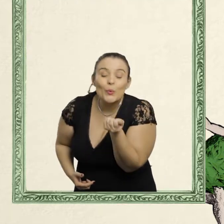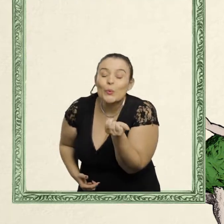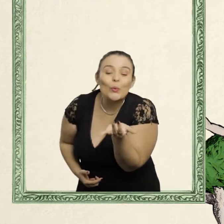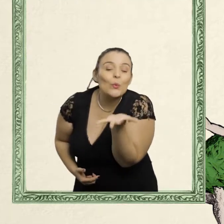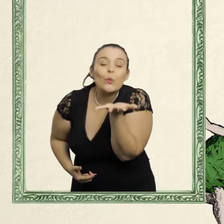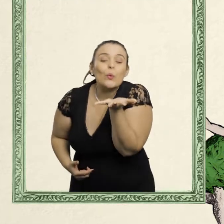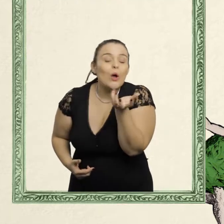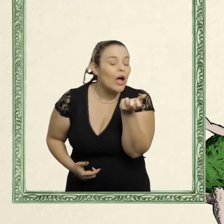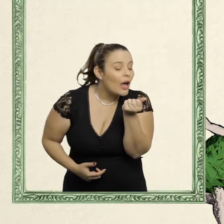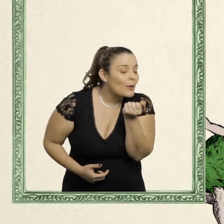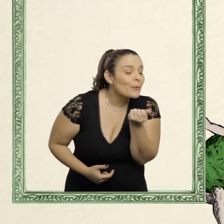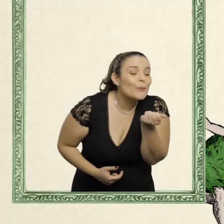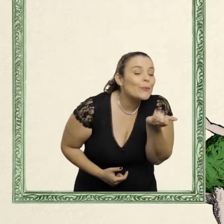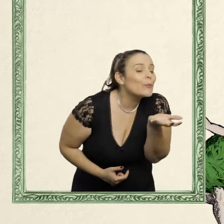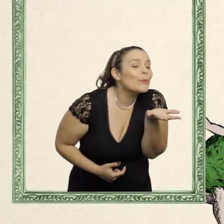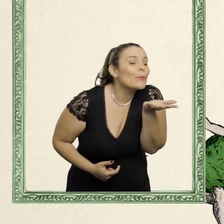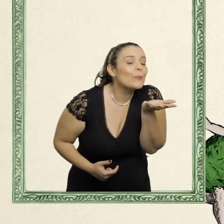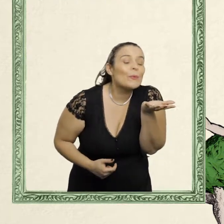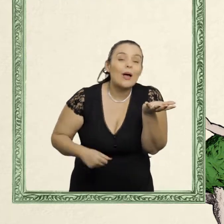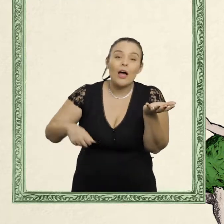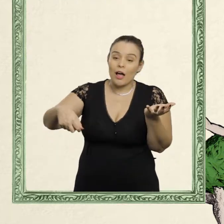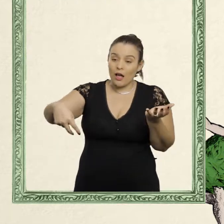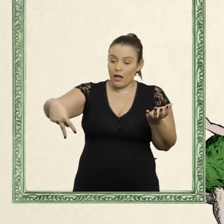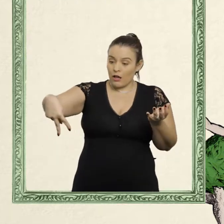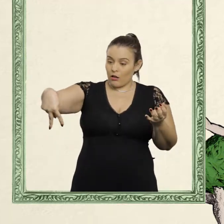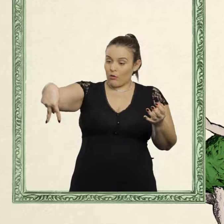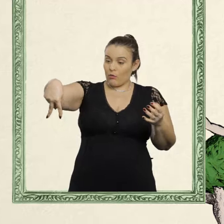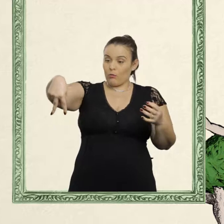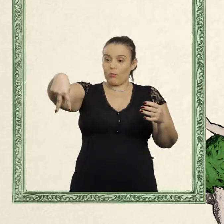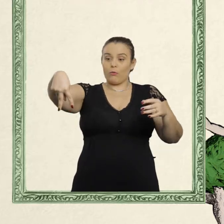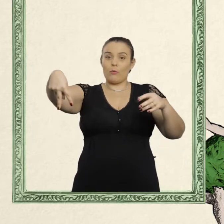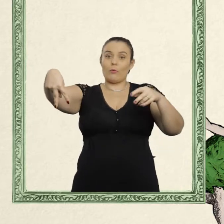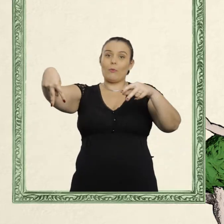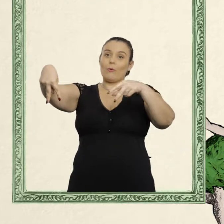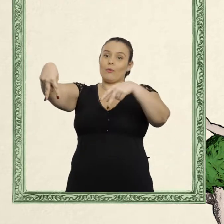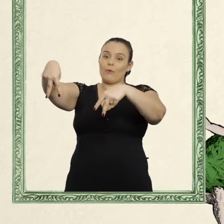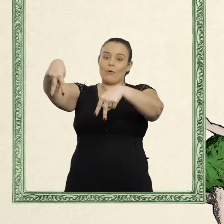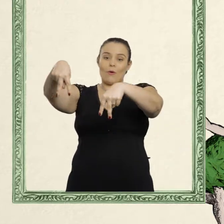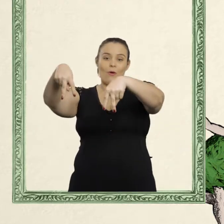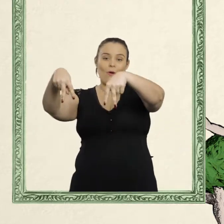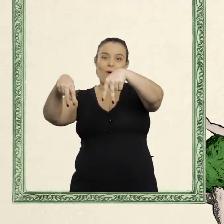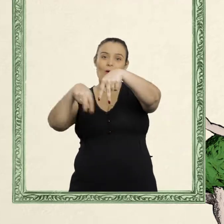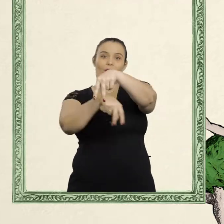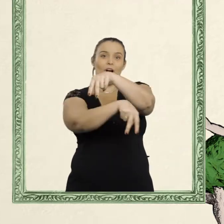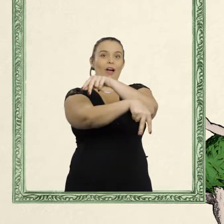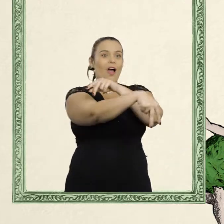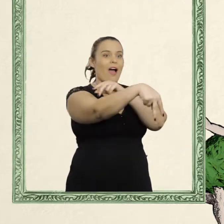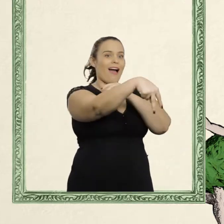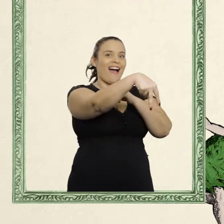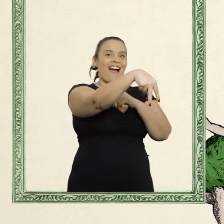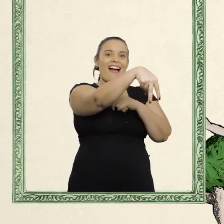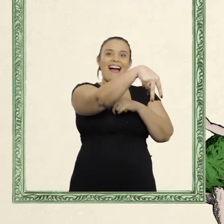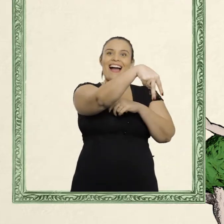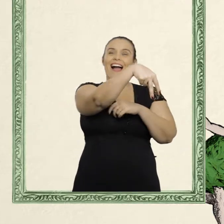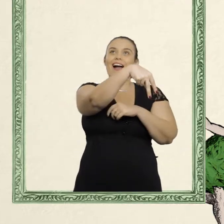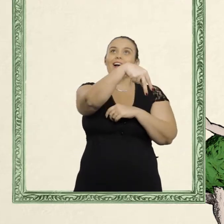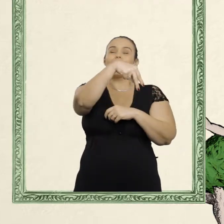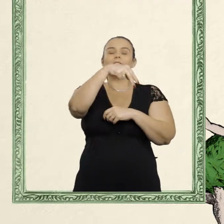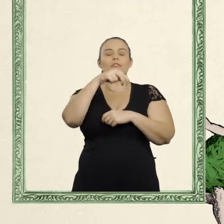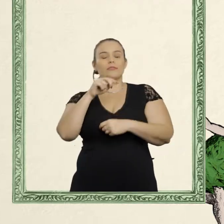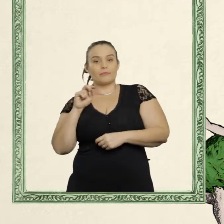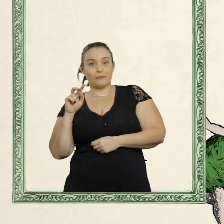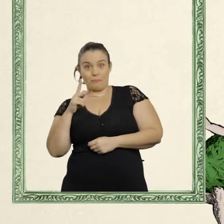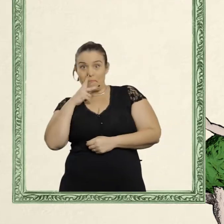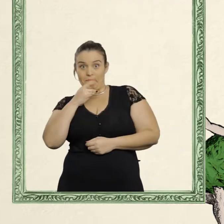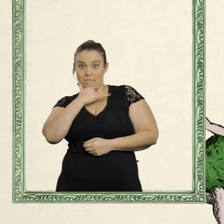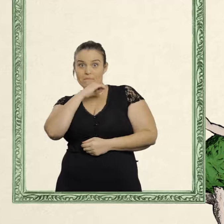Wendy, João e Miguel conseguiram voar. O senhor e a Sra. Darling viram pela janela as luzes acesas